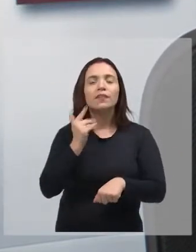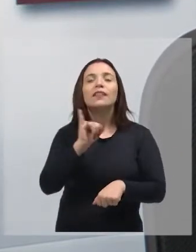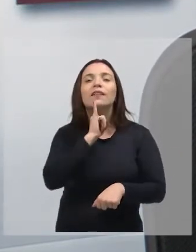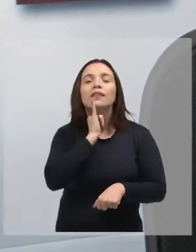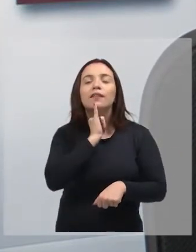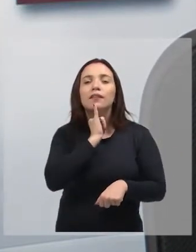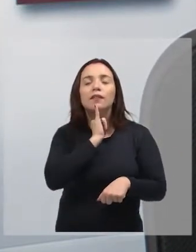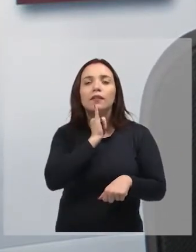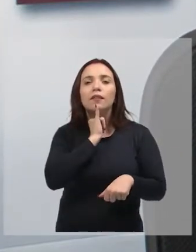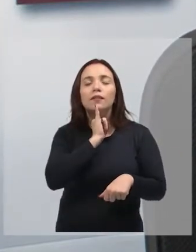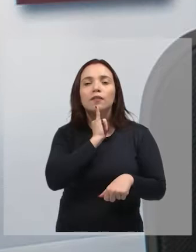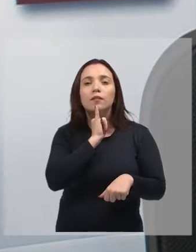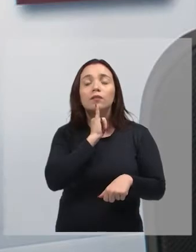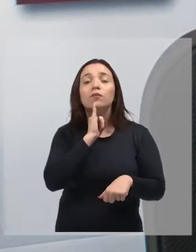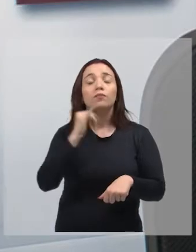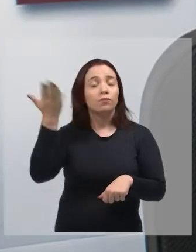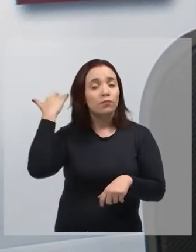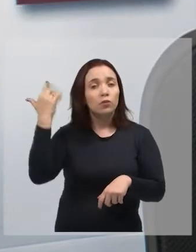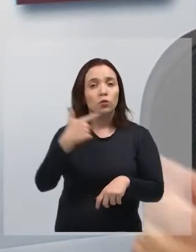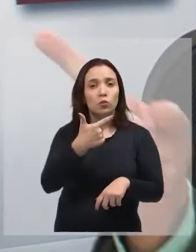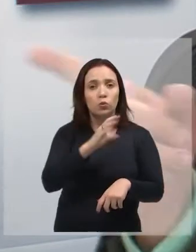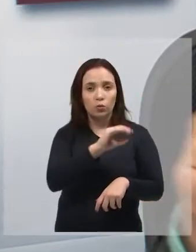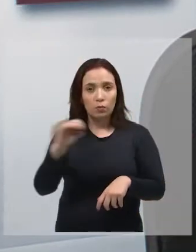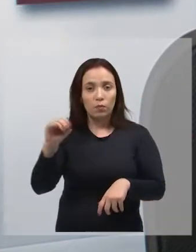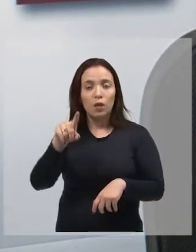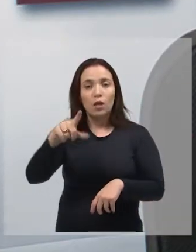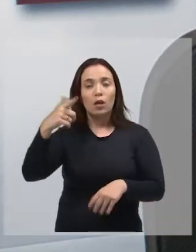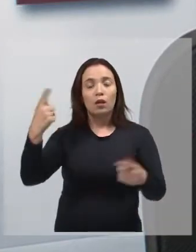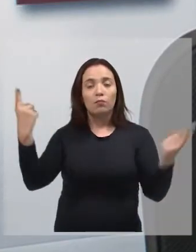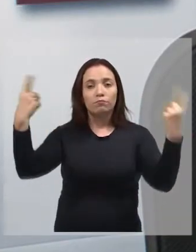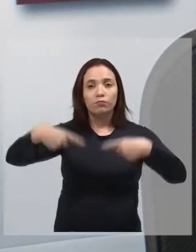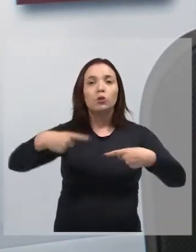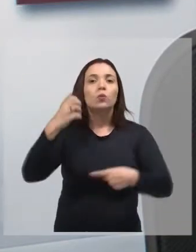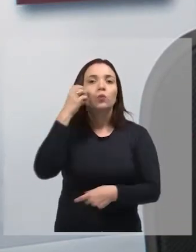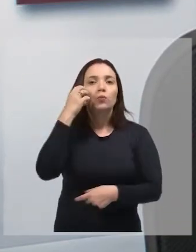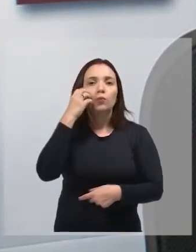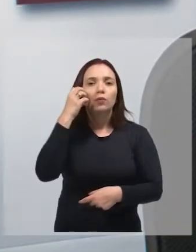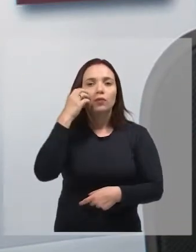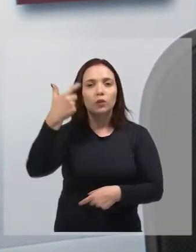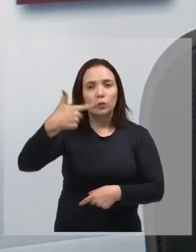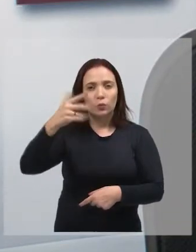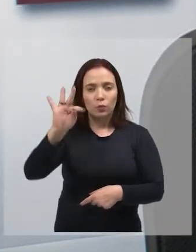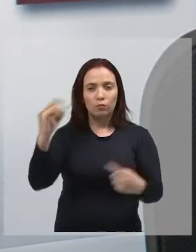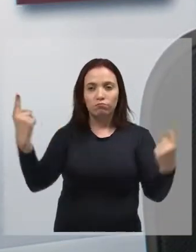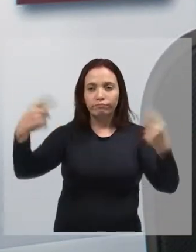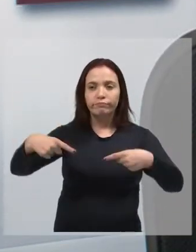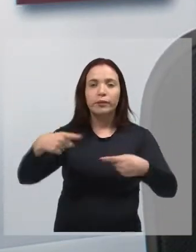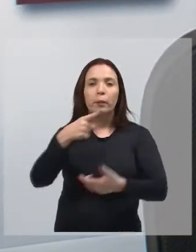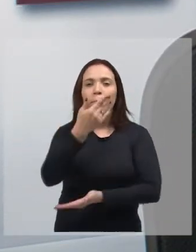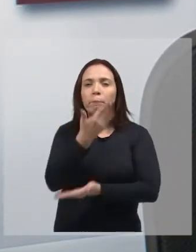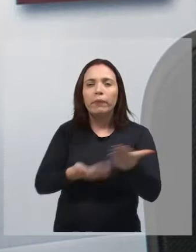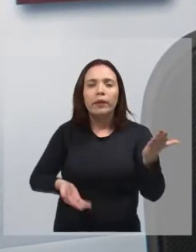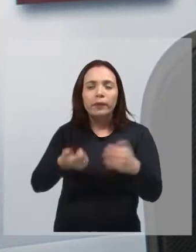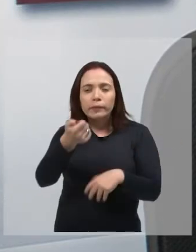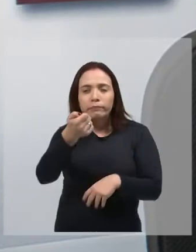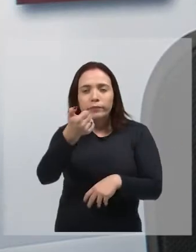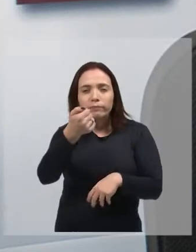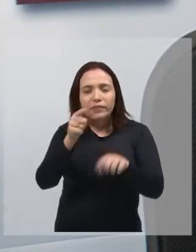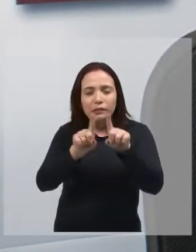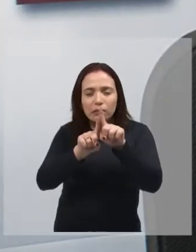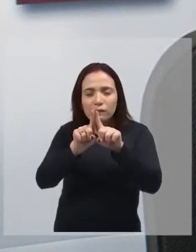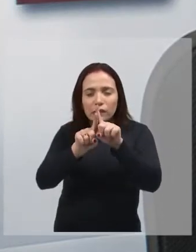Arruda, em 2000 ele foi ao segundo turno contra o Juracy. Perdeu por muito pouco, né, Paulo?